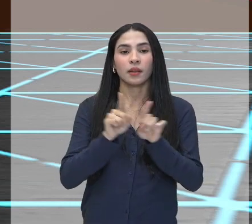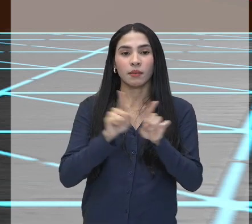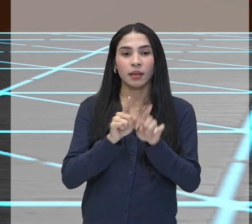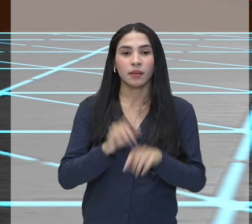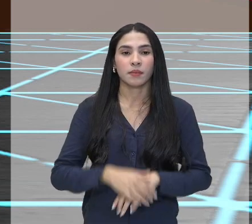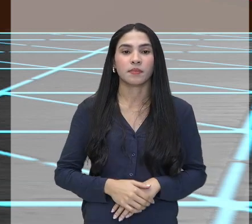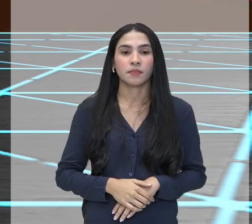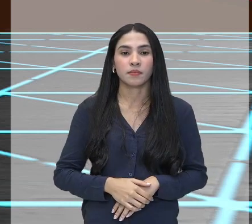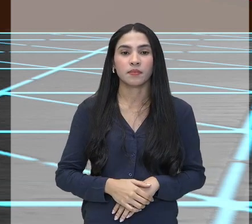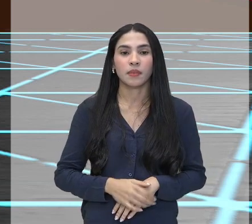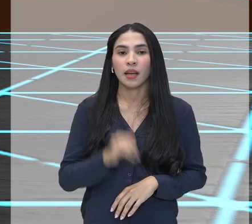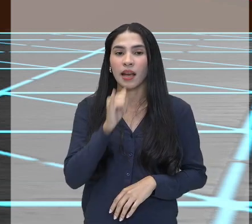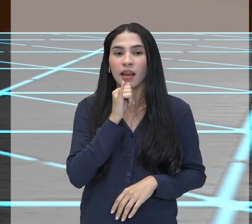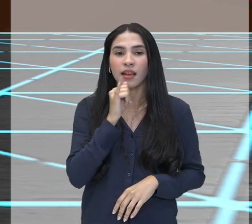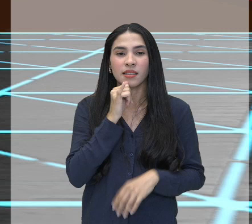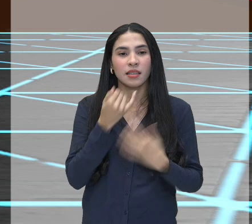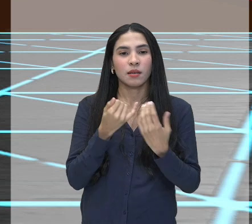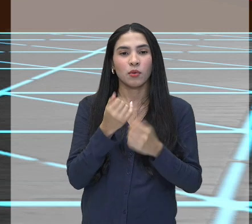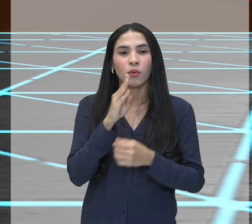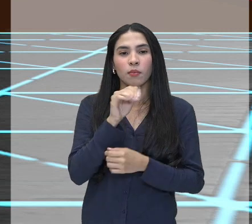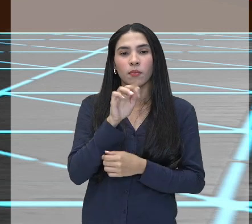repouso, né, rigidez,